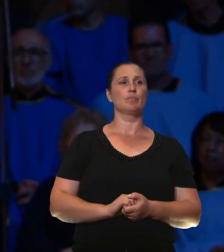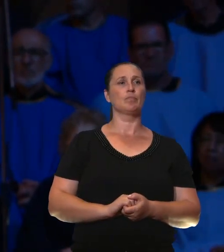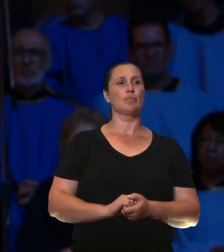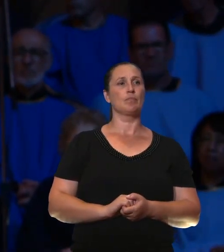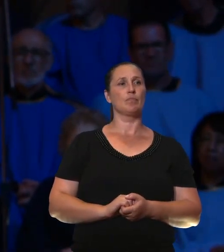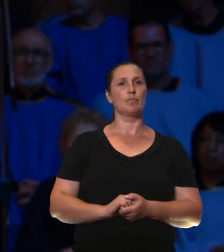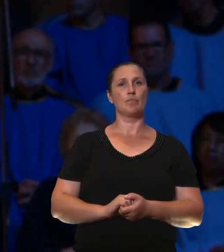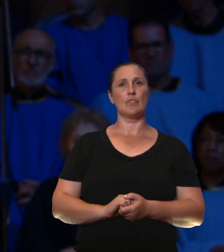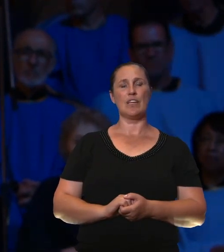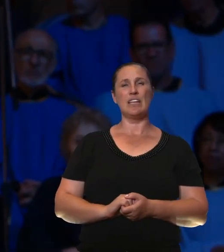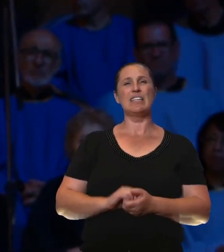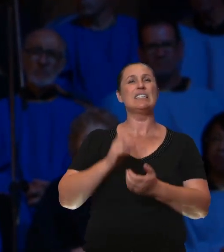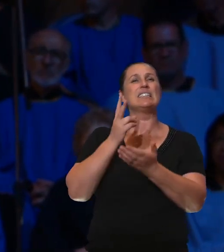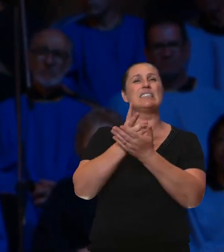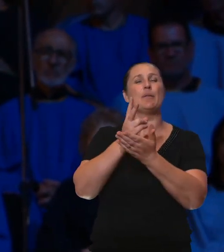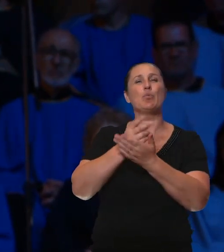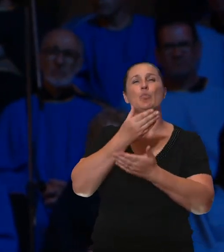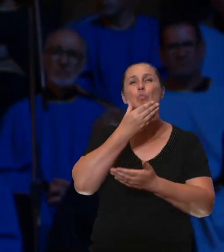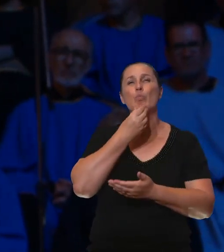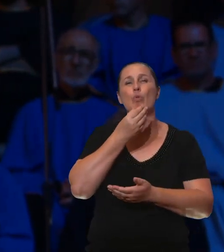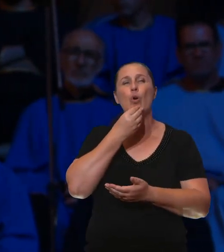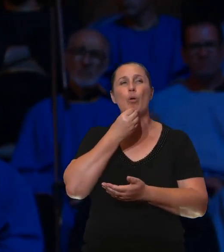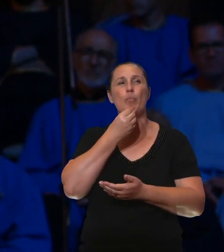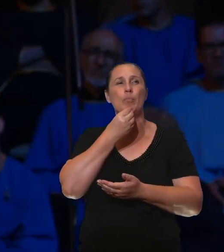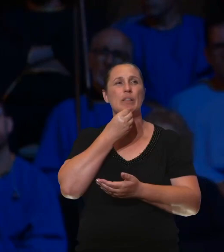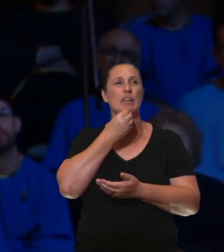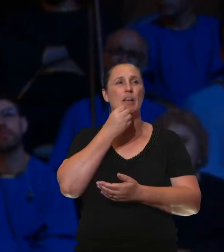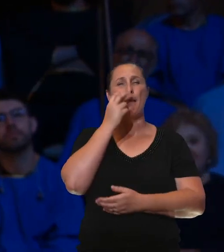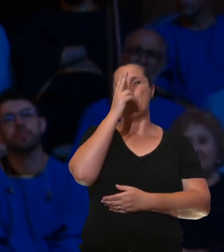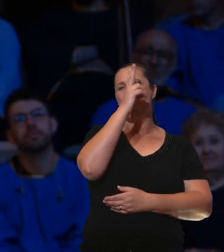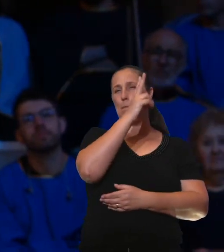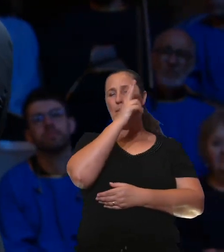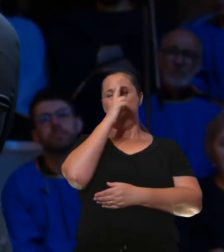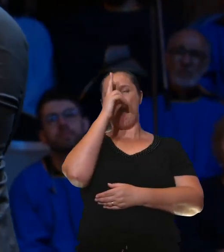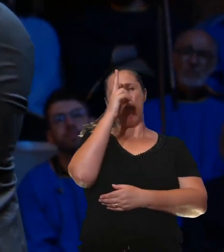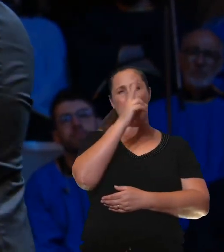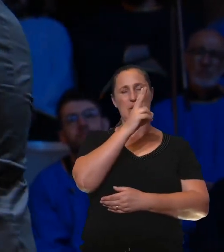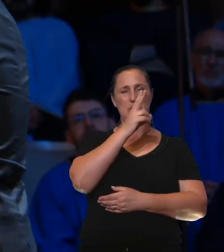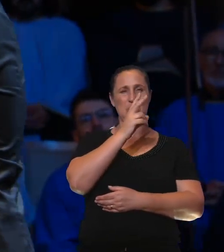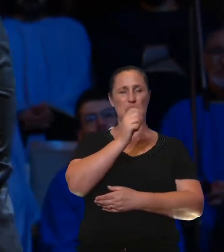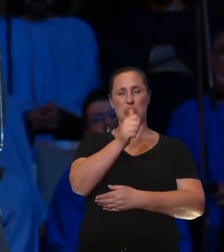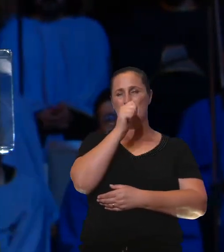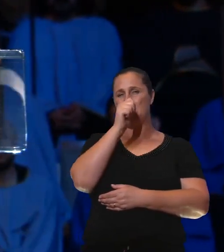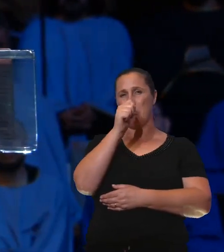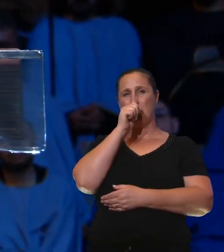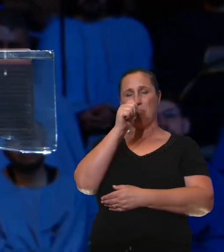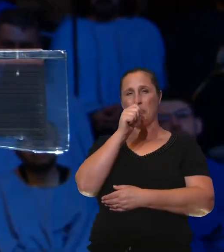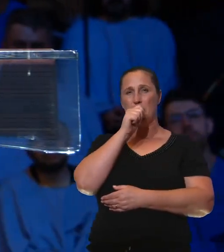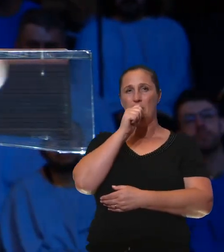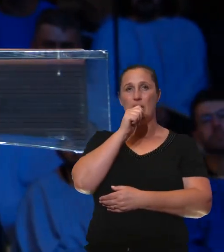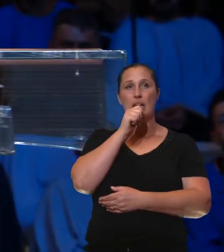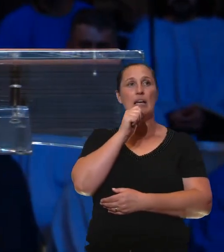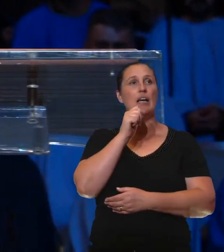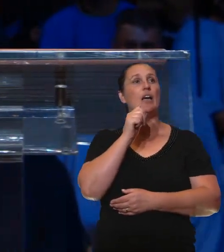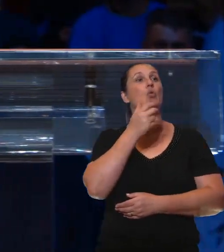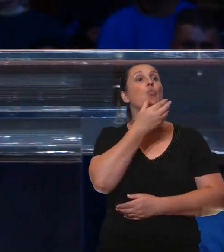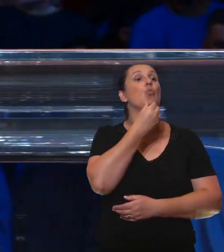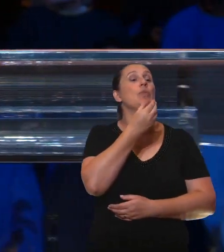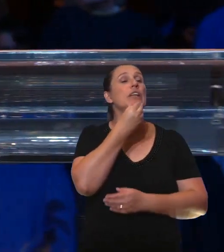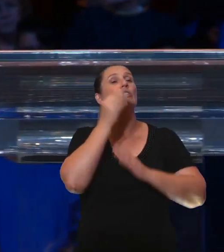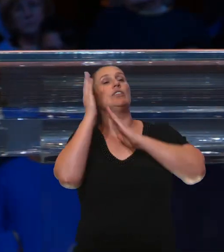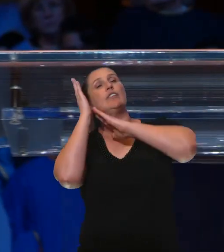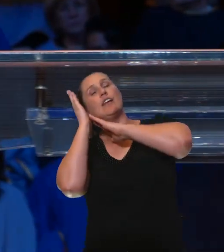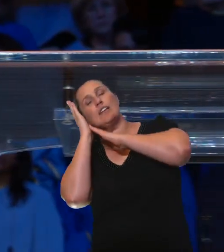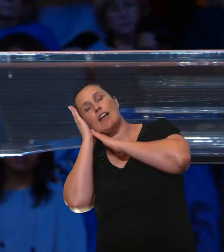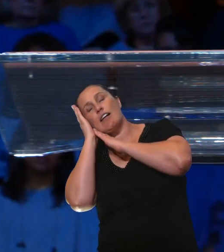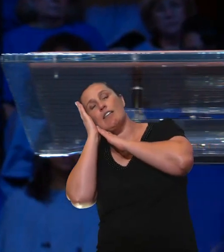com tráfico, com drogas, bêbado, quando ele deitava, a sua avó vinha e